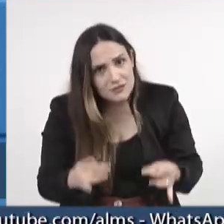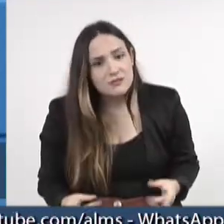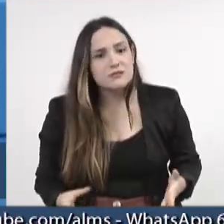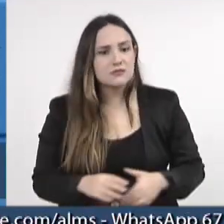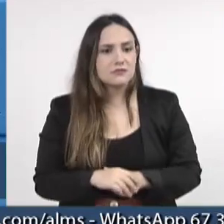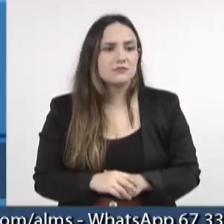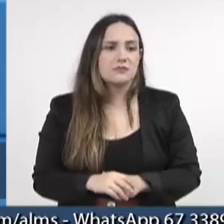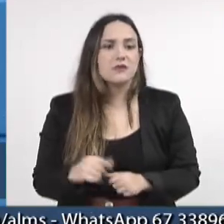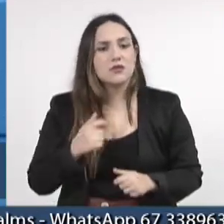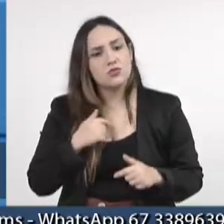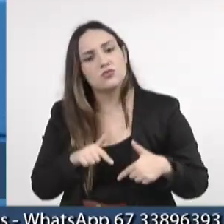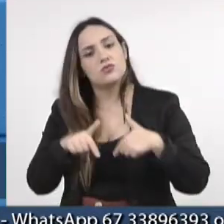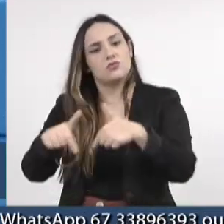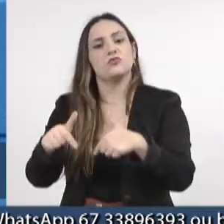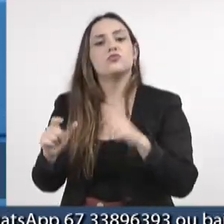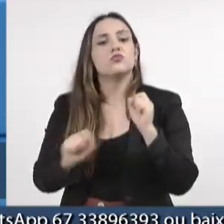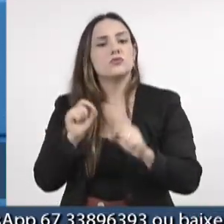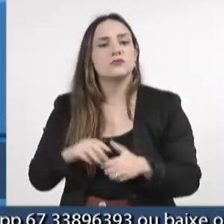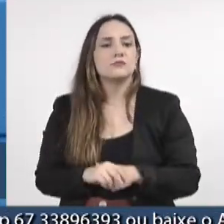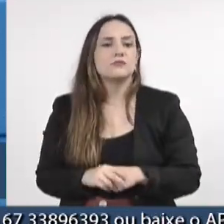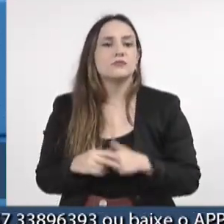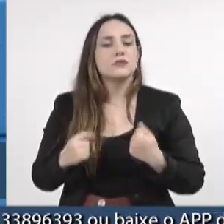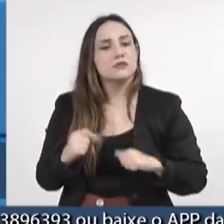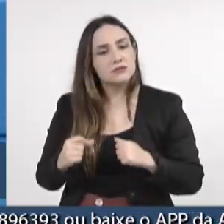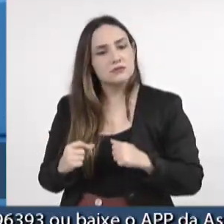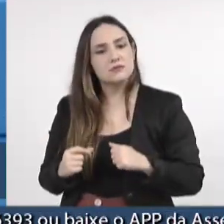é que podemos nos responsabilizar sobre algo que